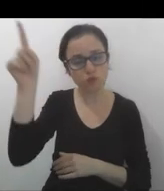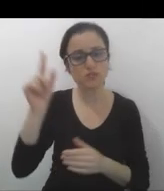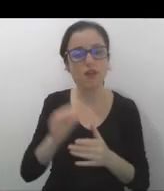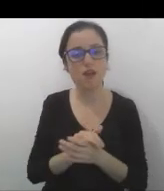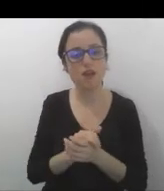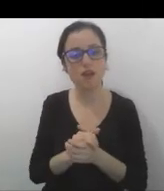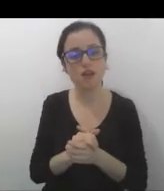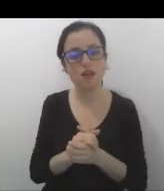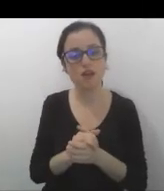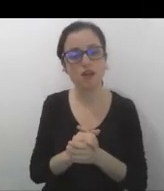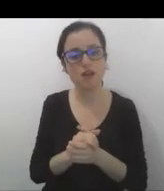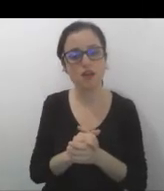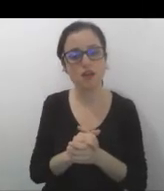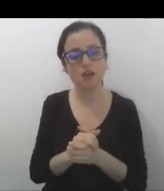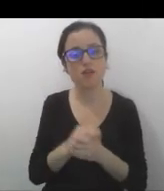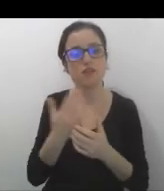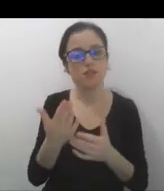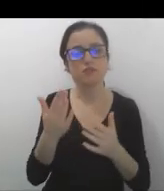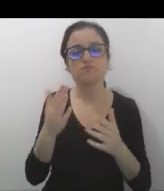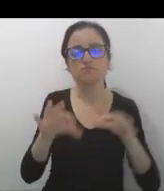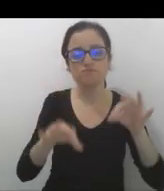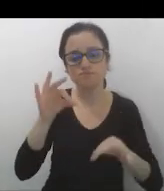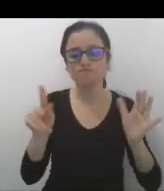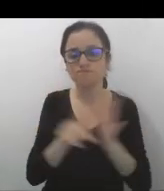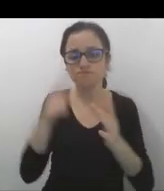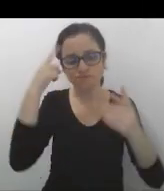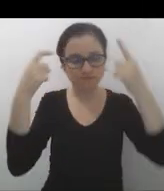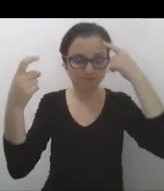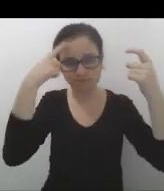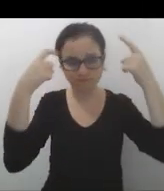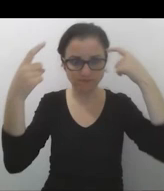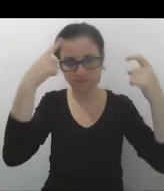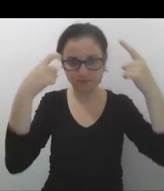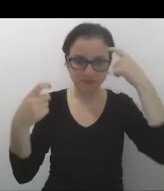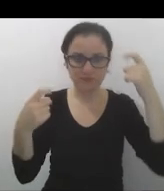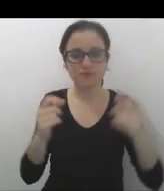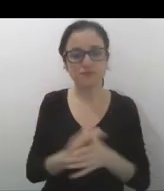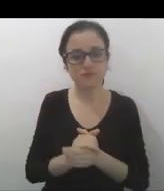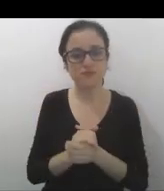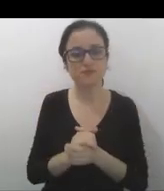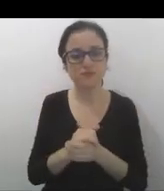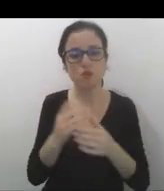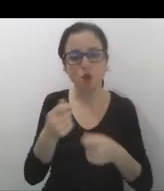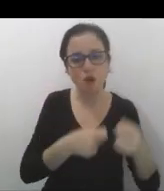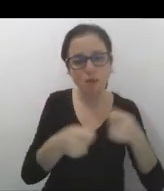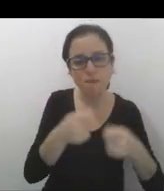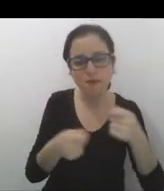escolas, a própria Bauhaus, o ateliê mais